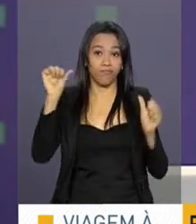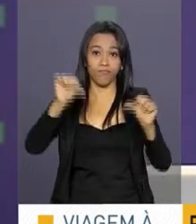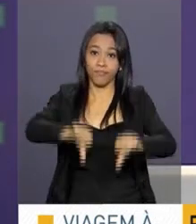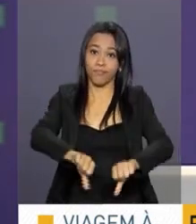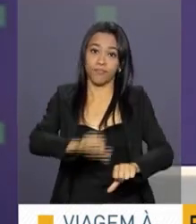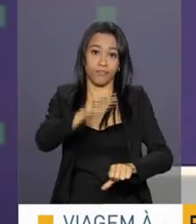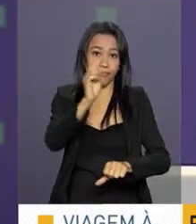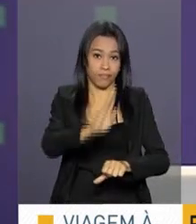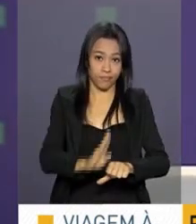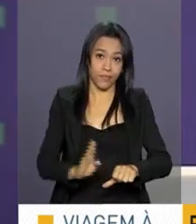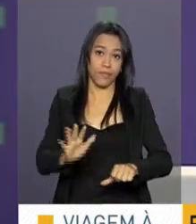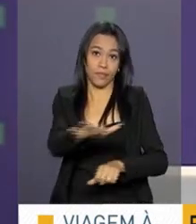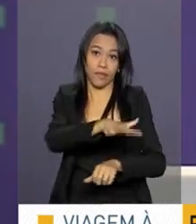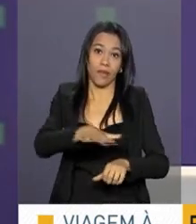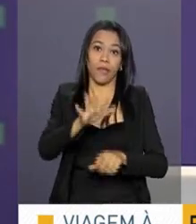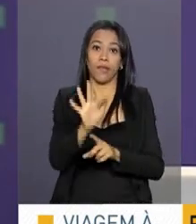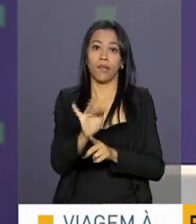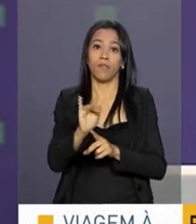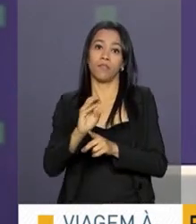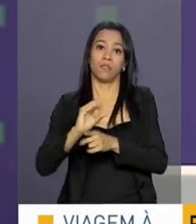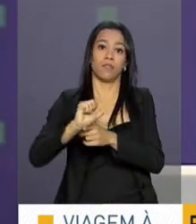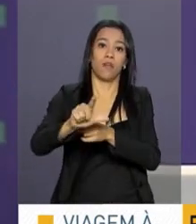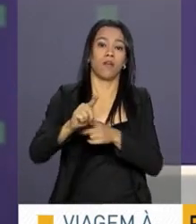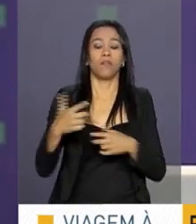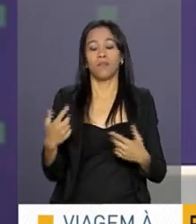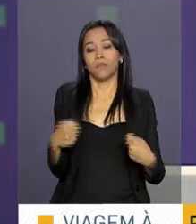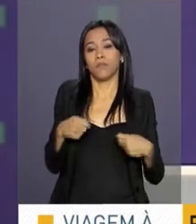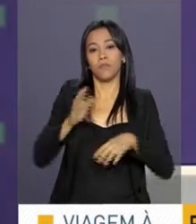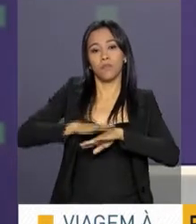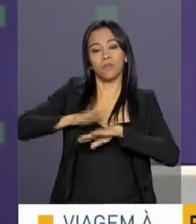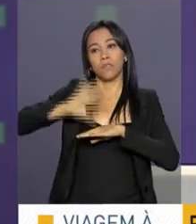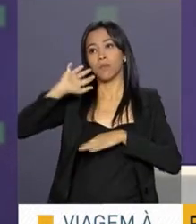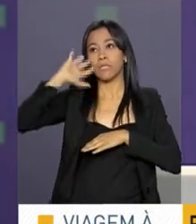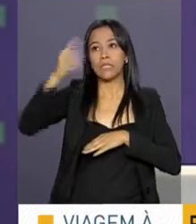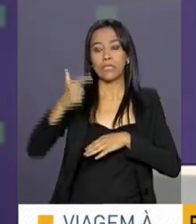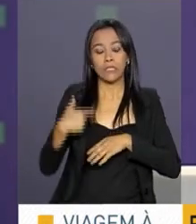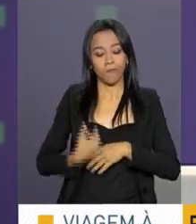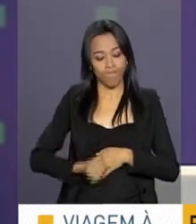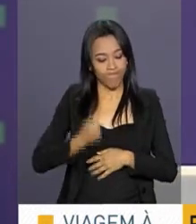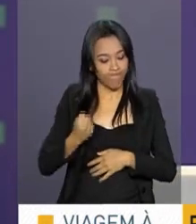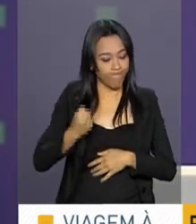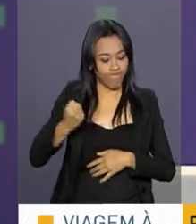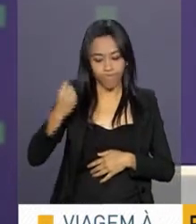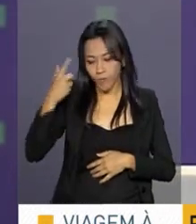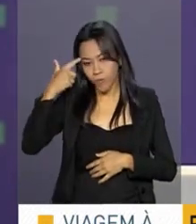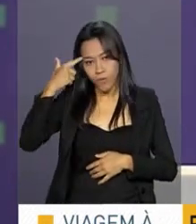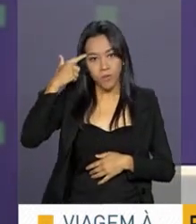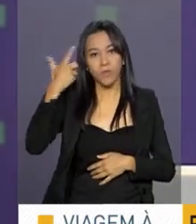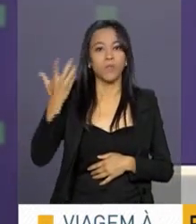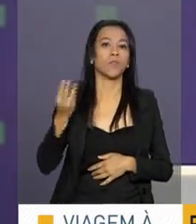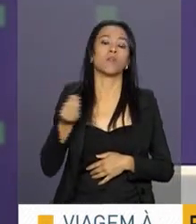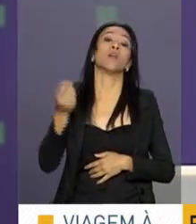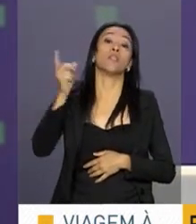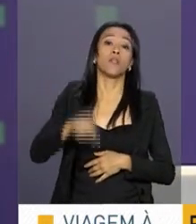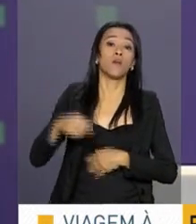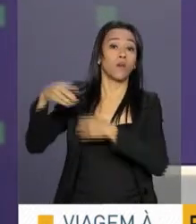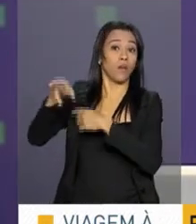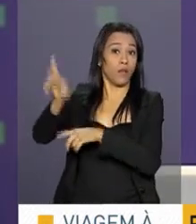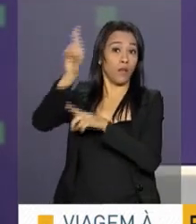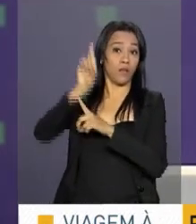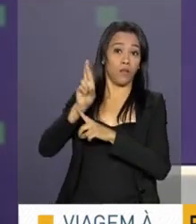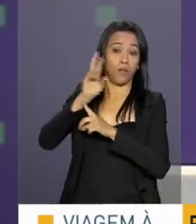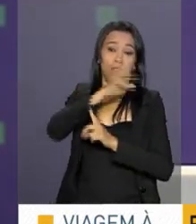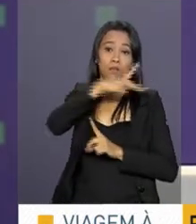foi preciso, né, se tomar uma decisão, né, muito forte. E o governo brasileiro, sob a liderança do presidente Michel Temer,